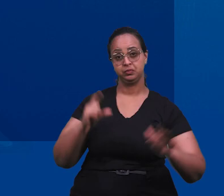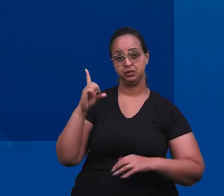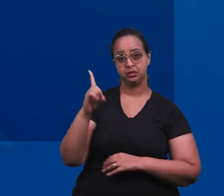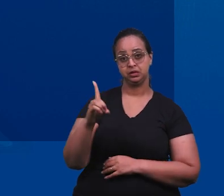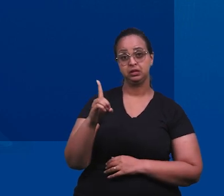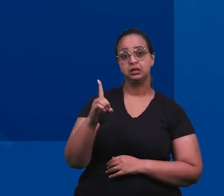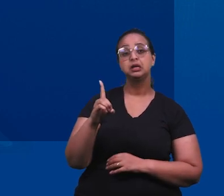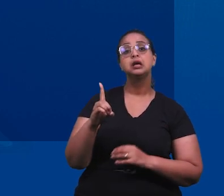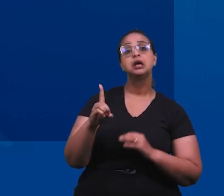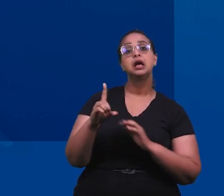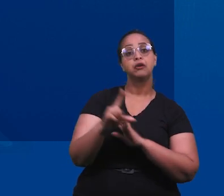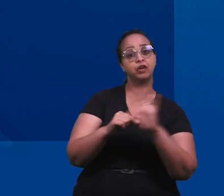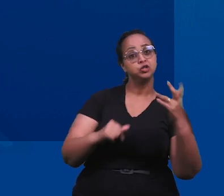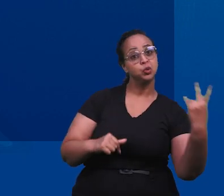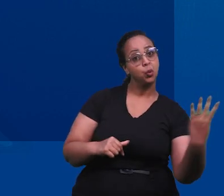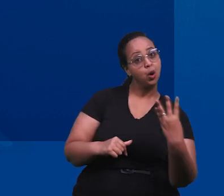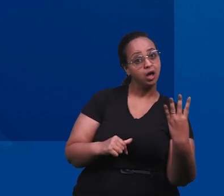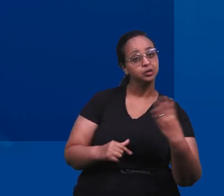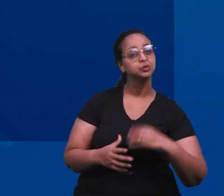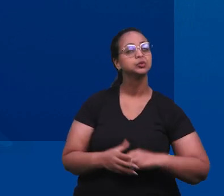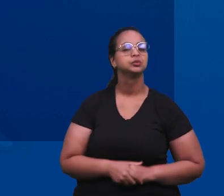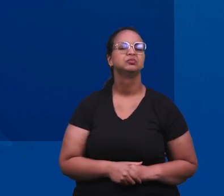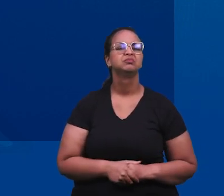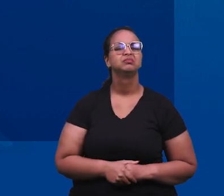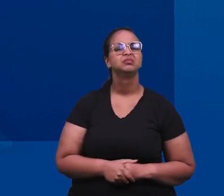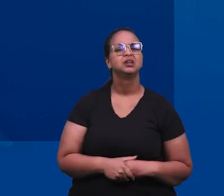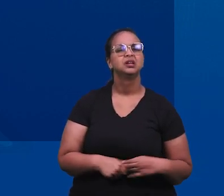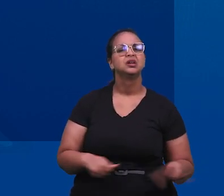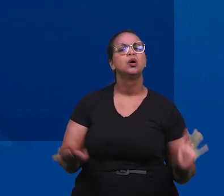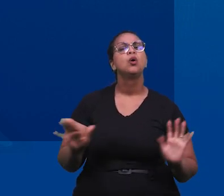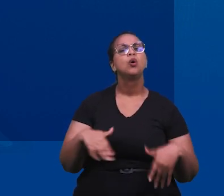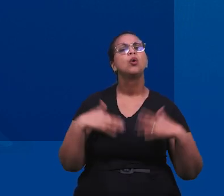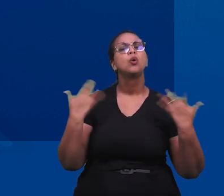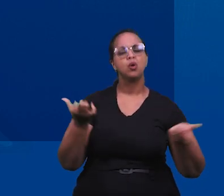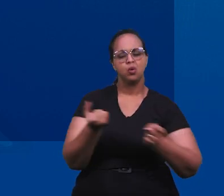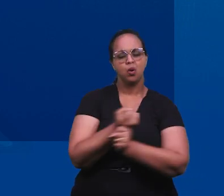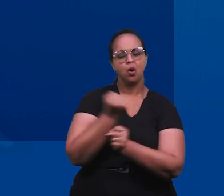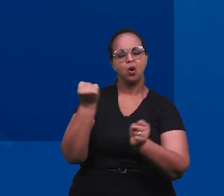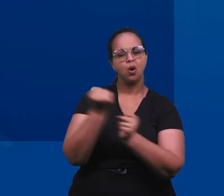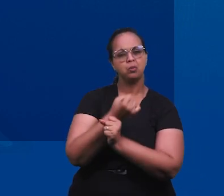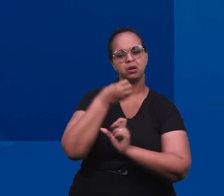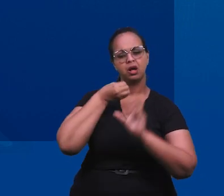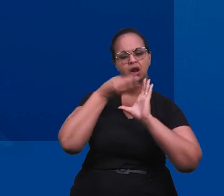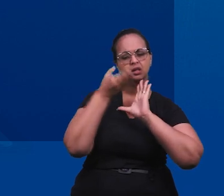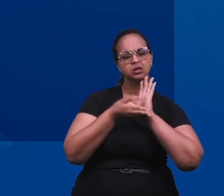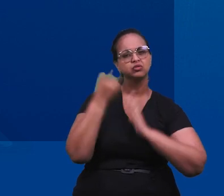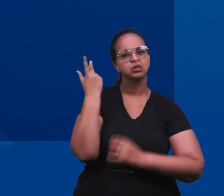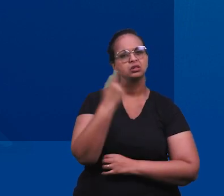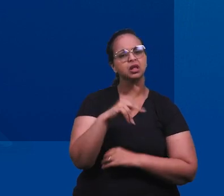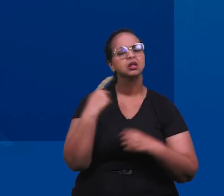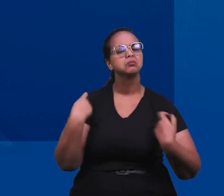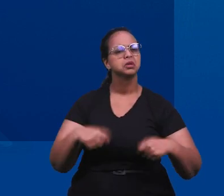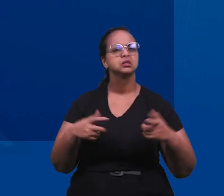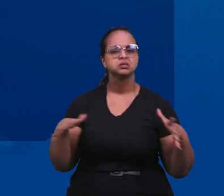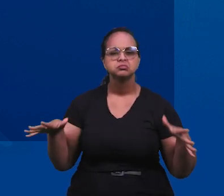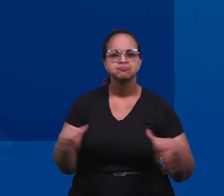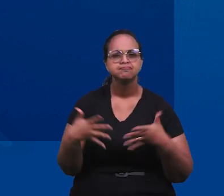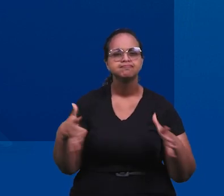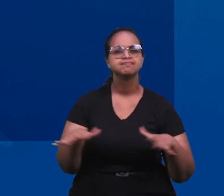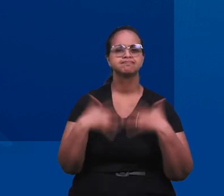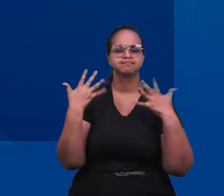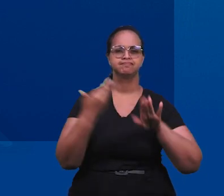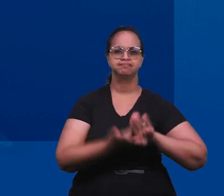D, uma das características da obra do Espírito Santo é de nos manter